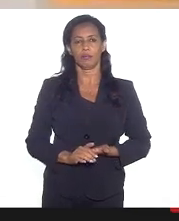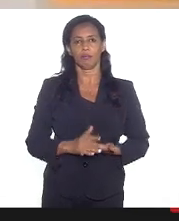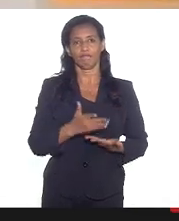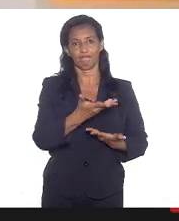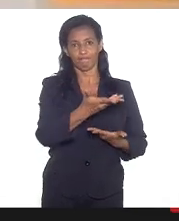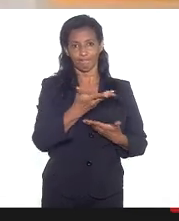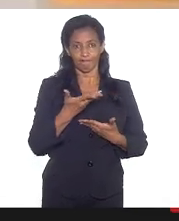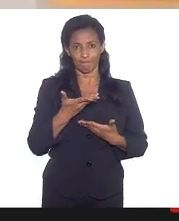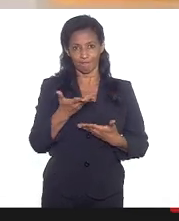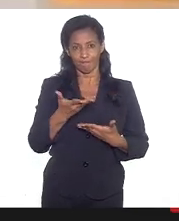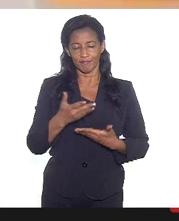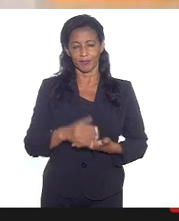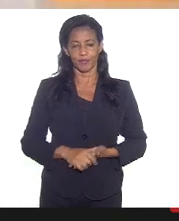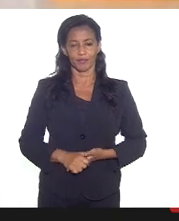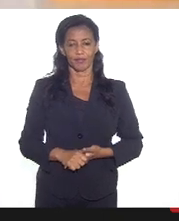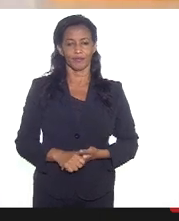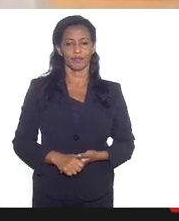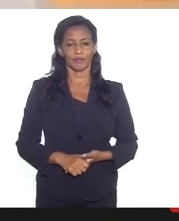convite.